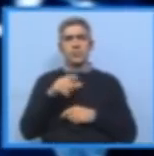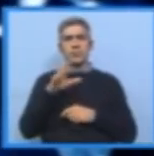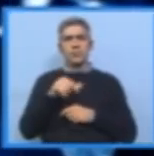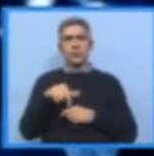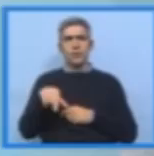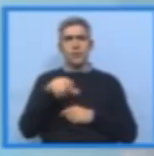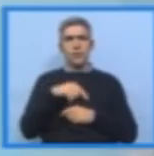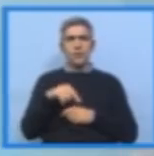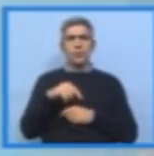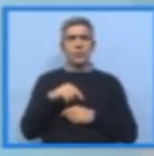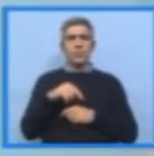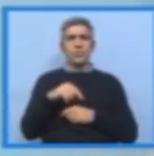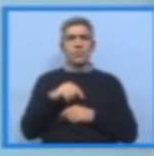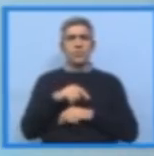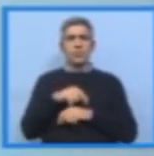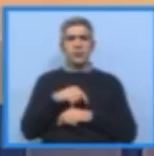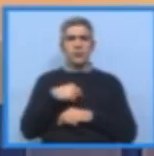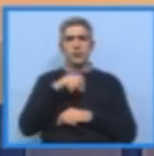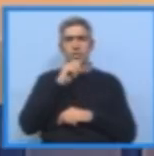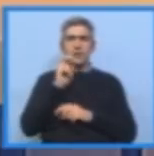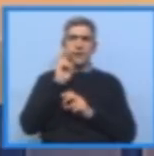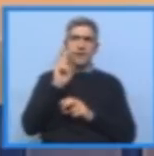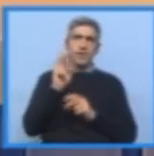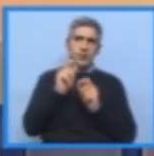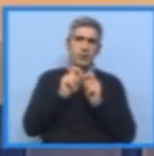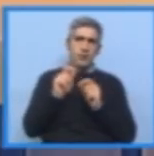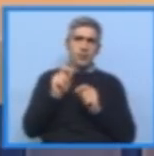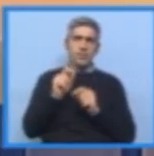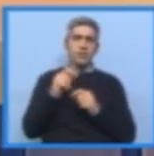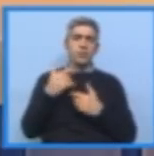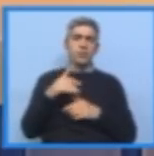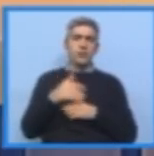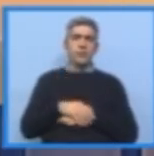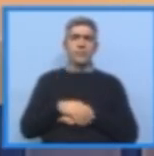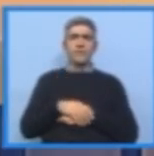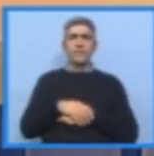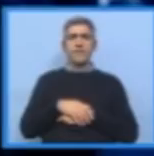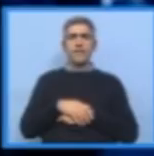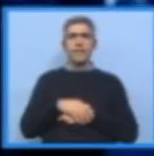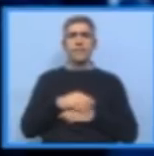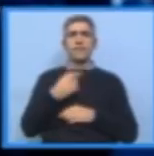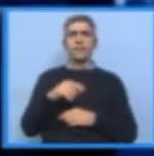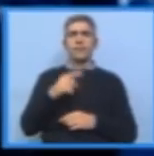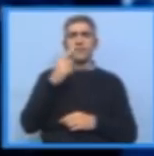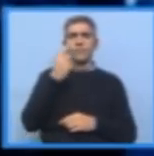Lisboa, que também pude observar e admirar. Mas há